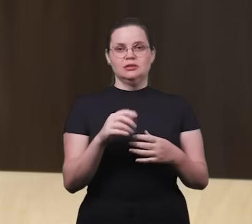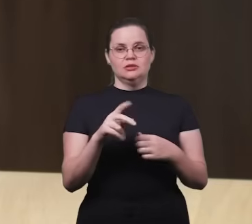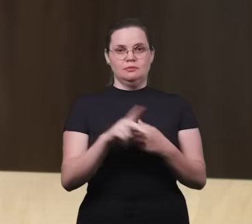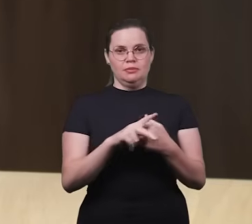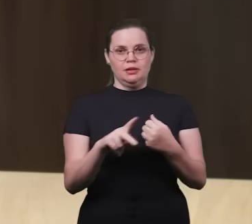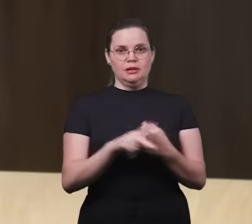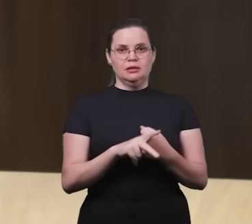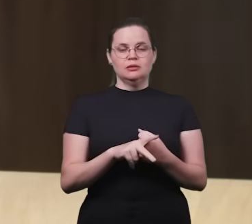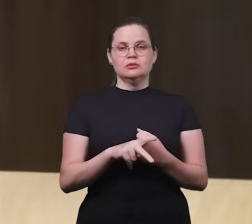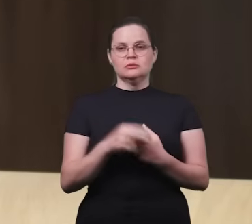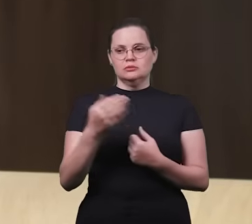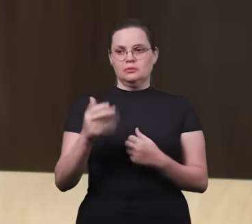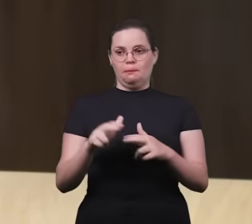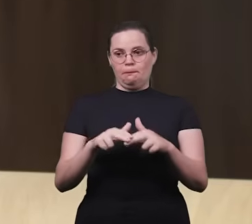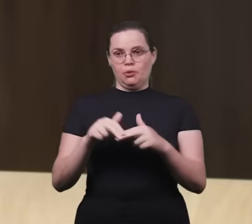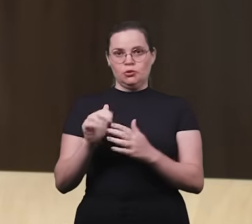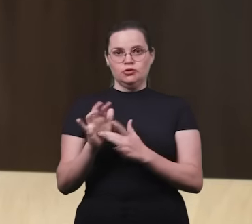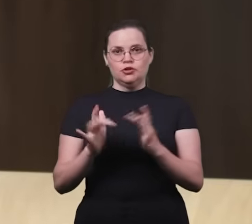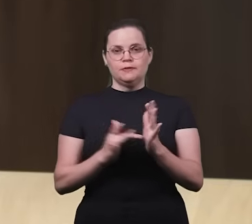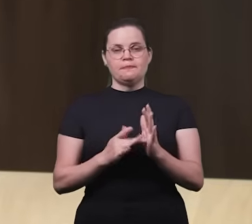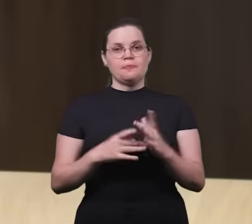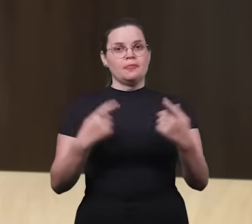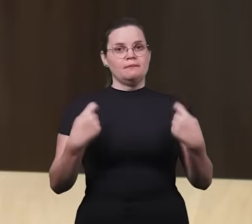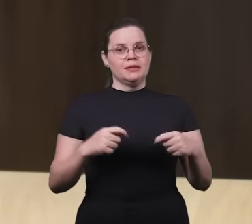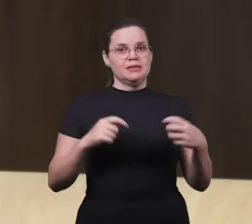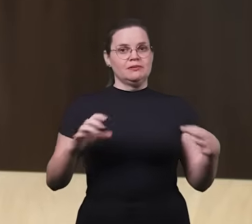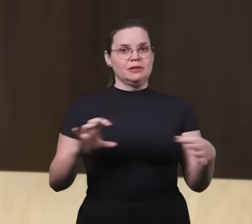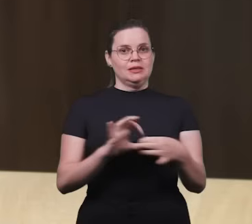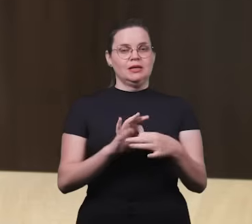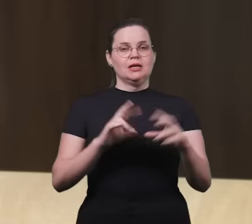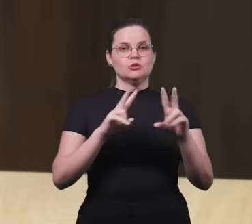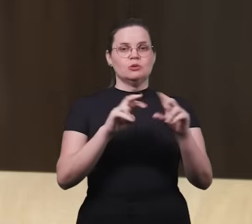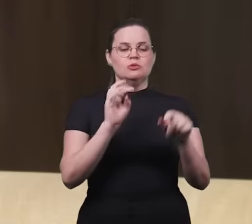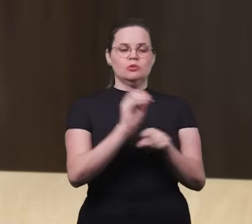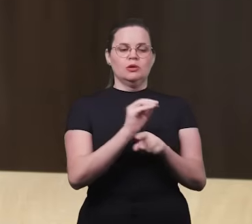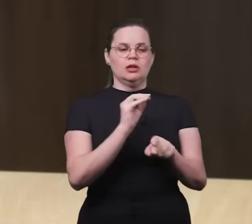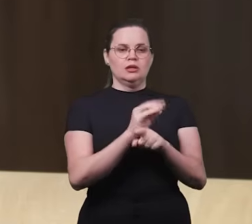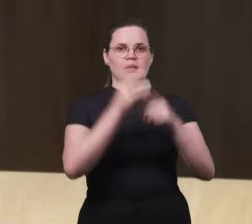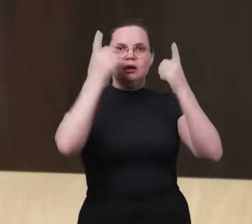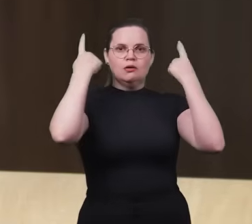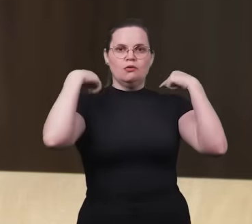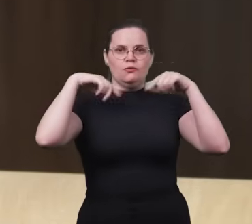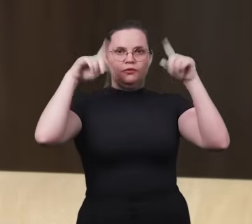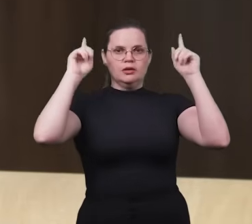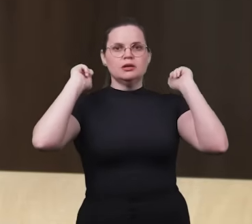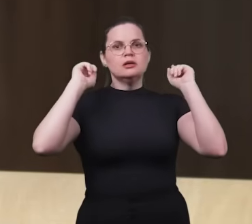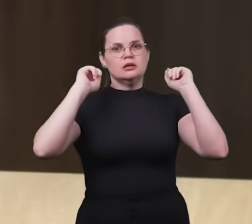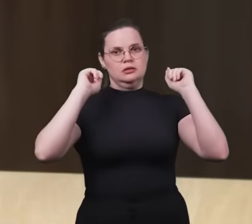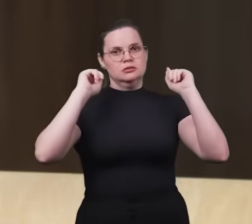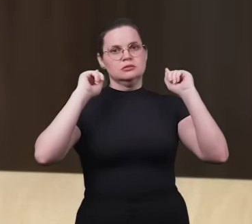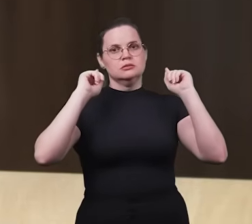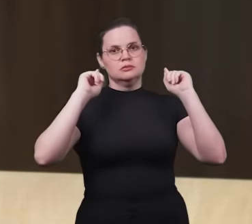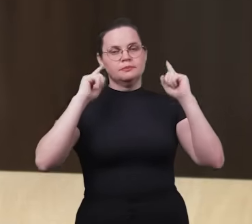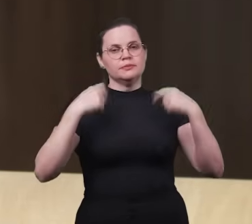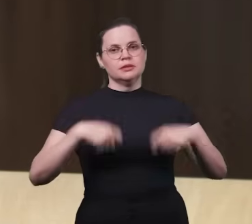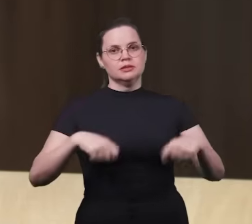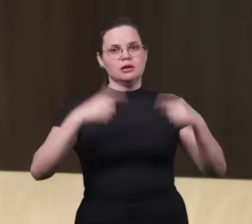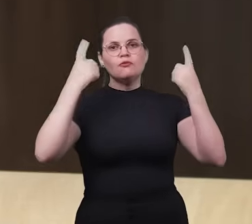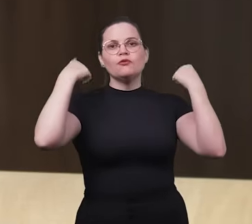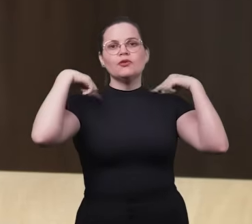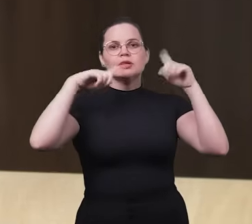de Pedro por Jesus estava condicionado ao cuidado dele pelas